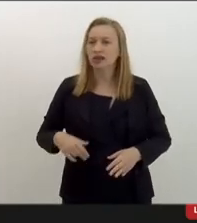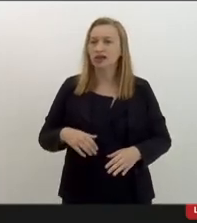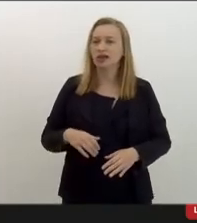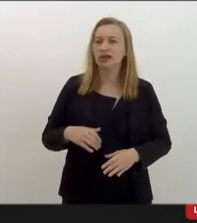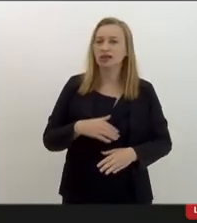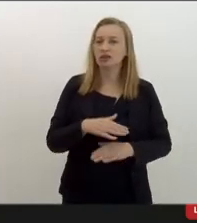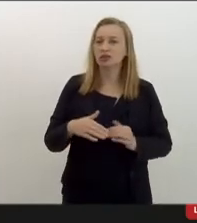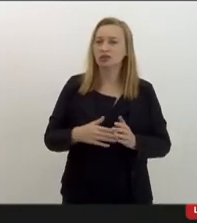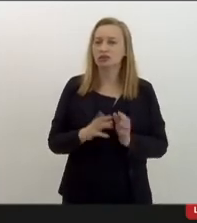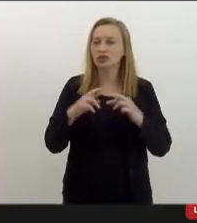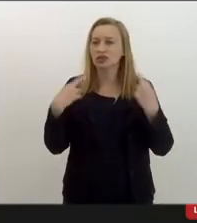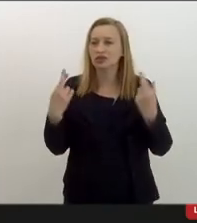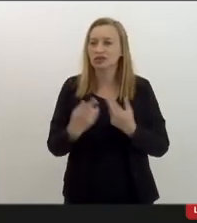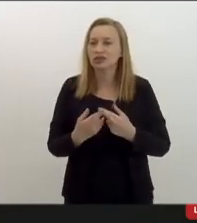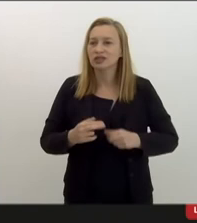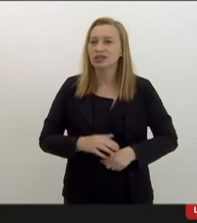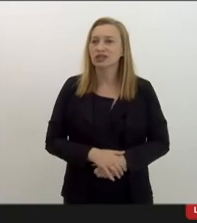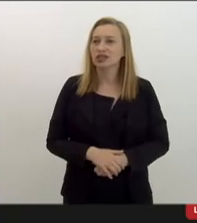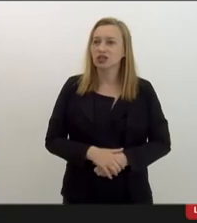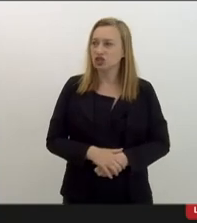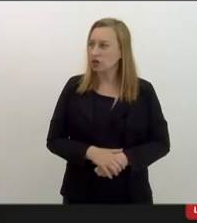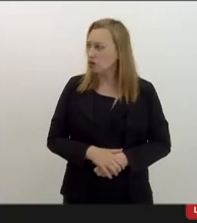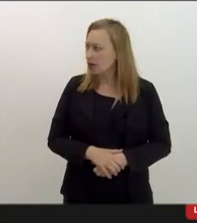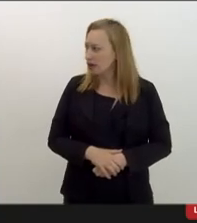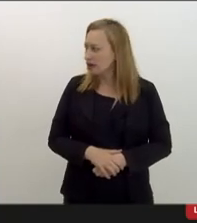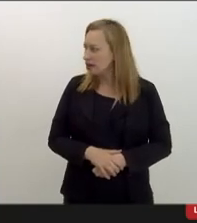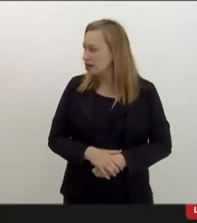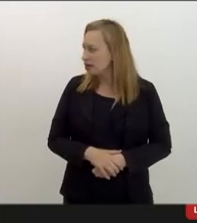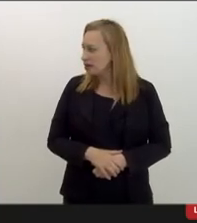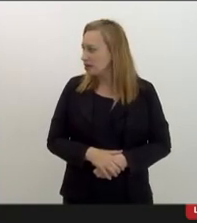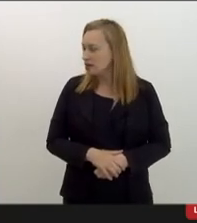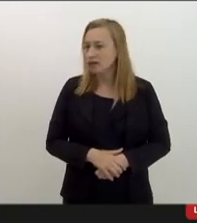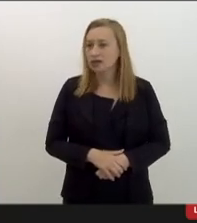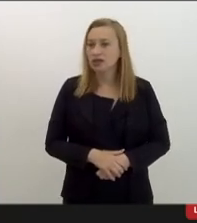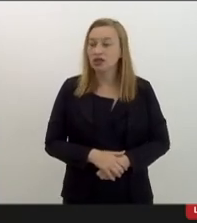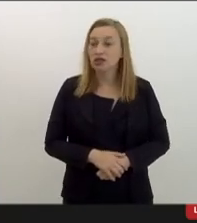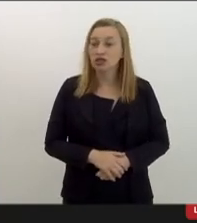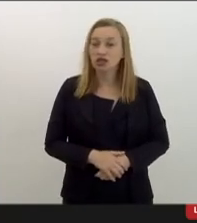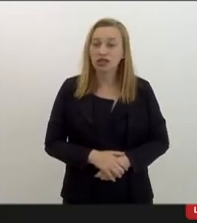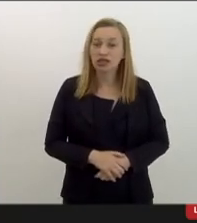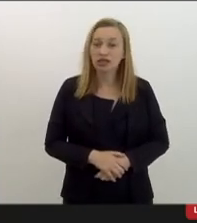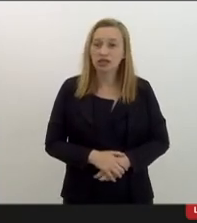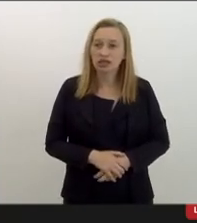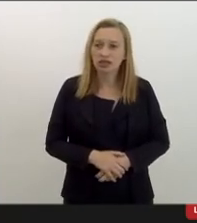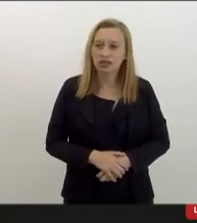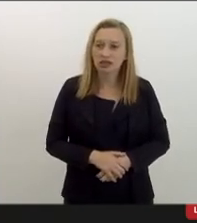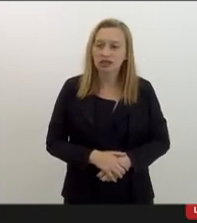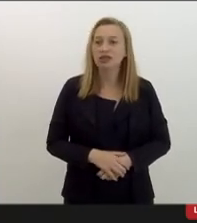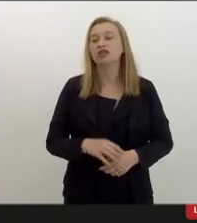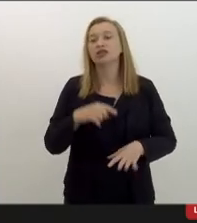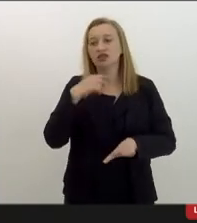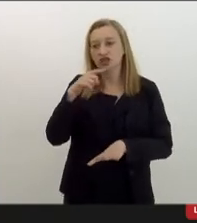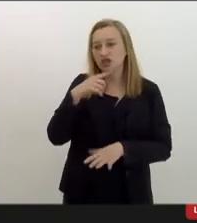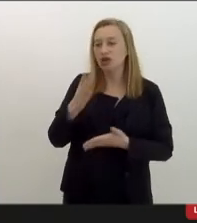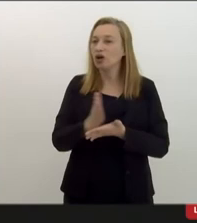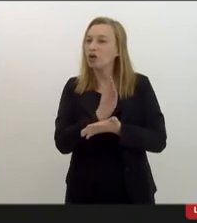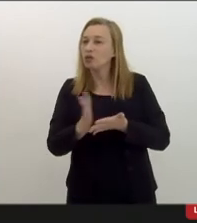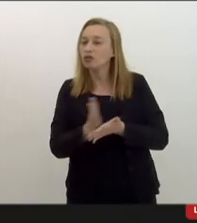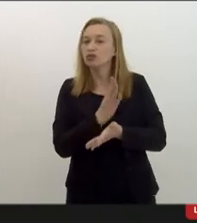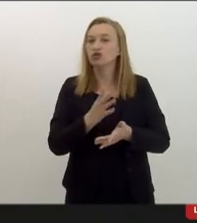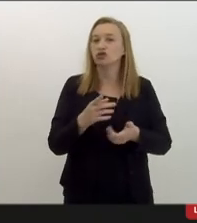equipe gostei muito de participar dessa comissão tirando algumas dúvidas